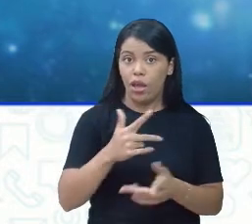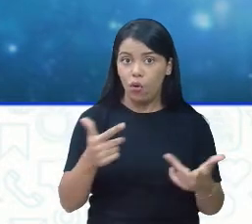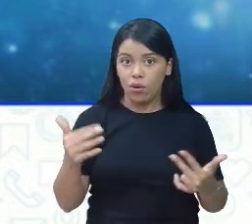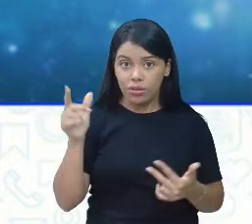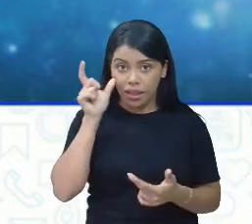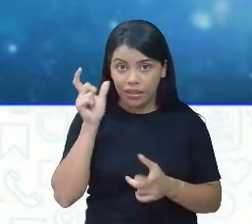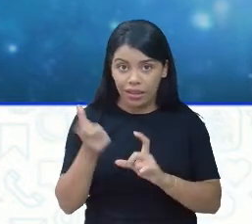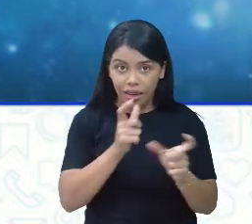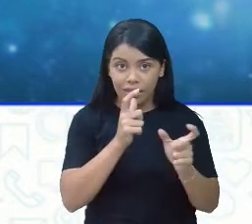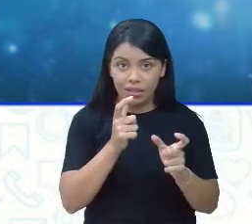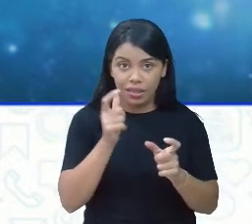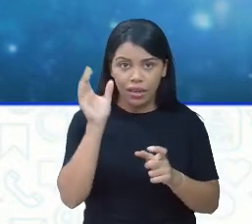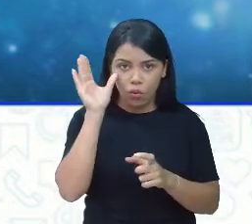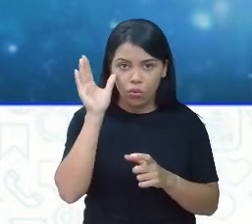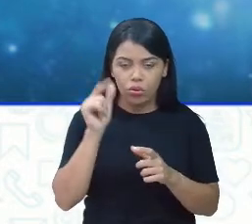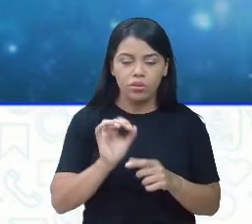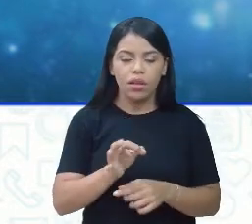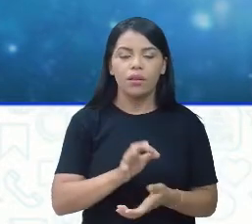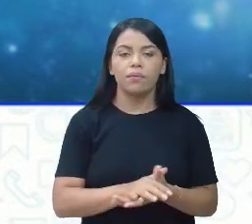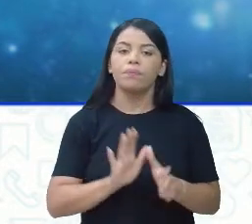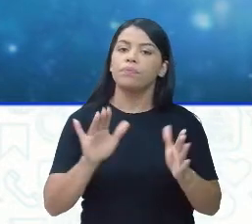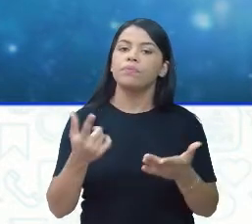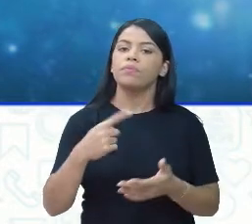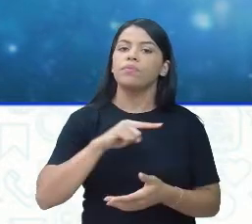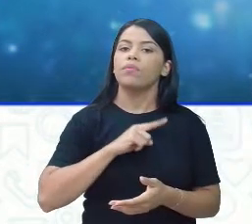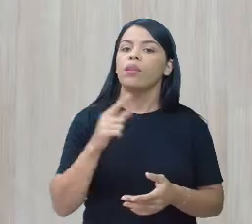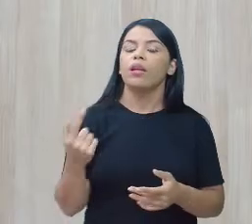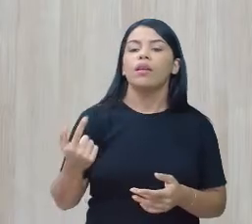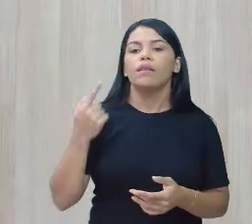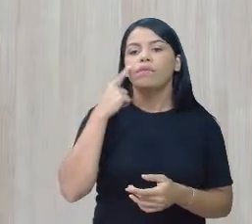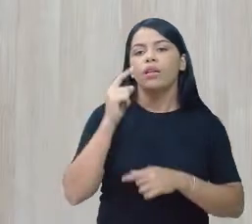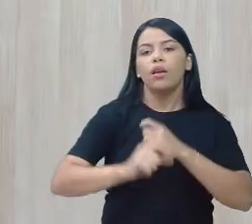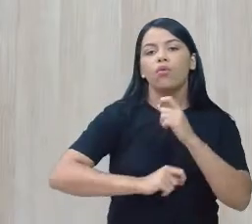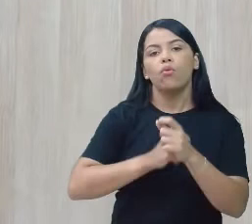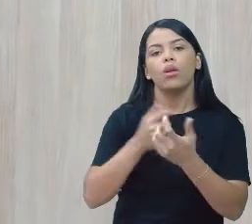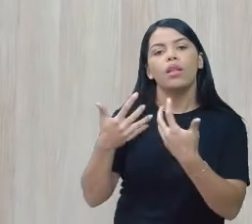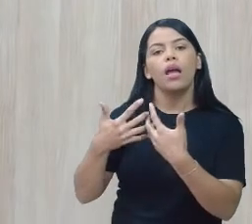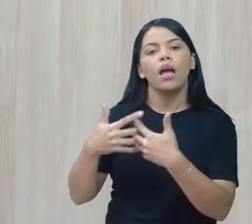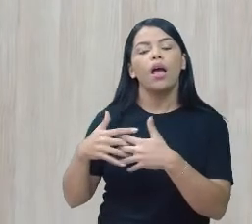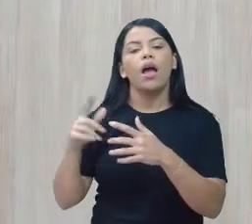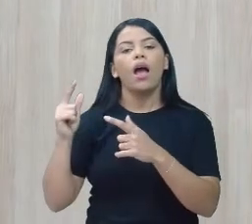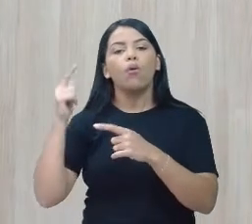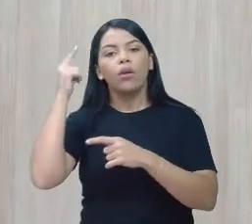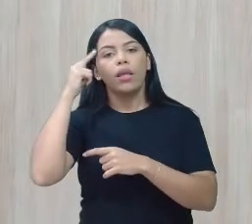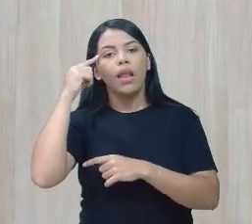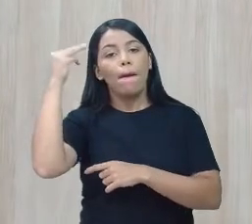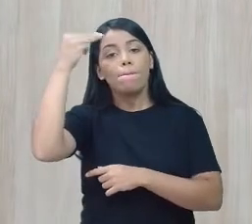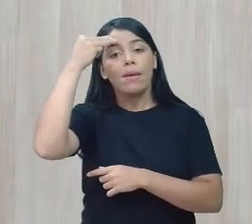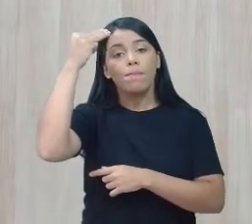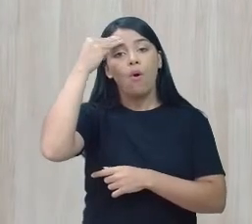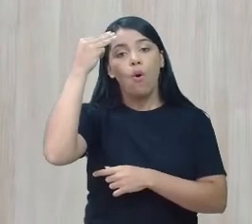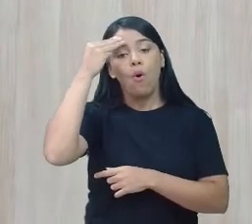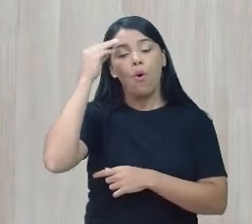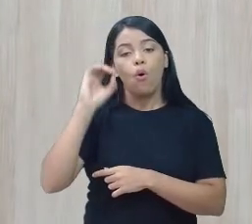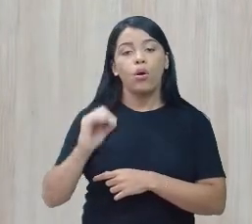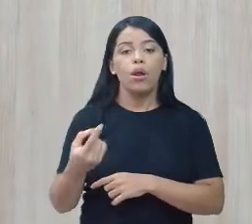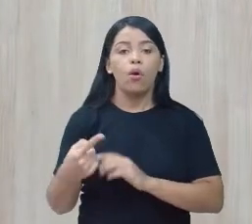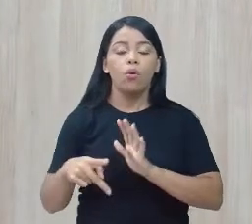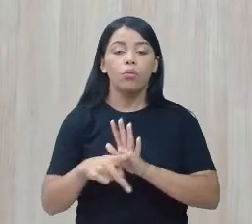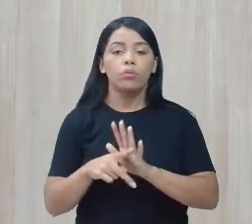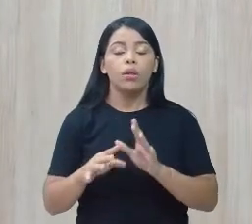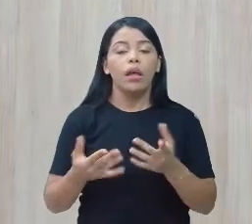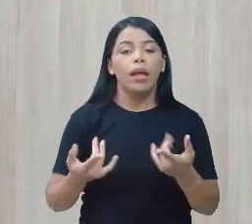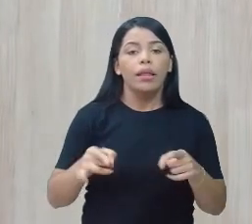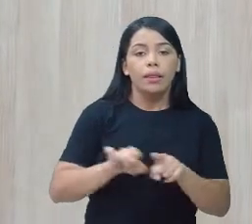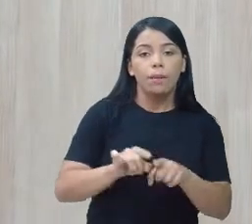inusitado. Então, a gente fica aí preso à memória dessa personagem ou de como ela organiza